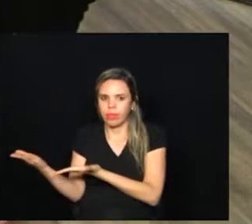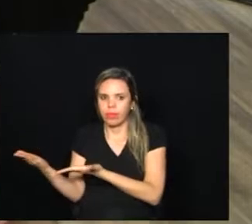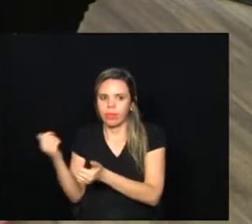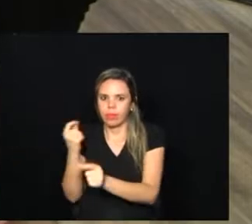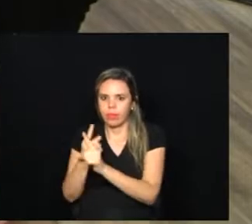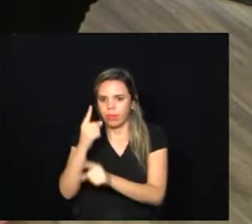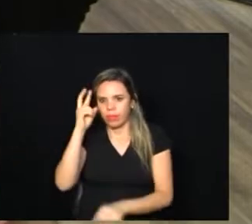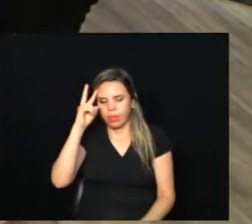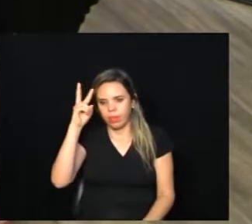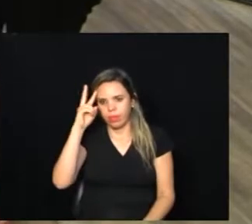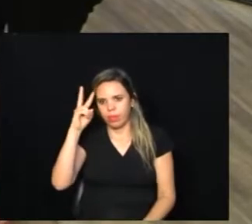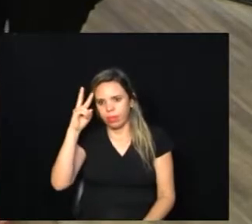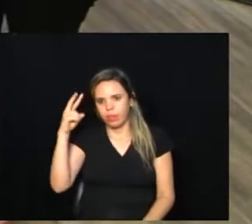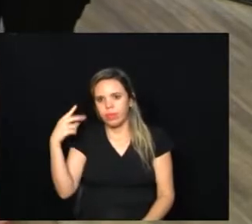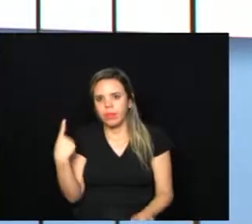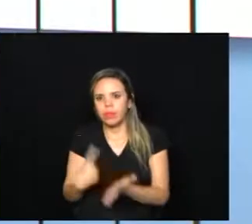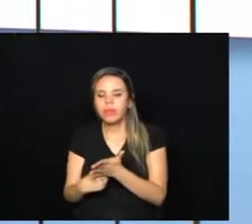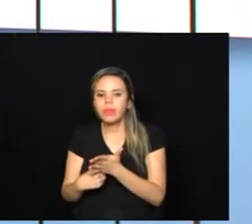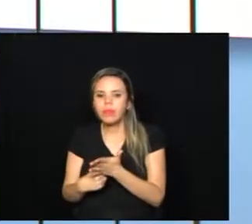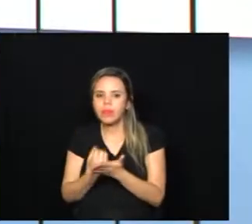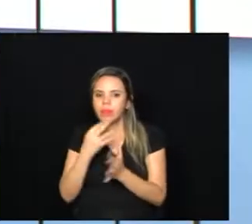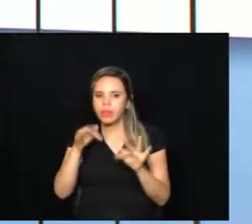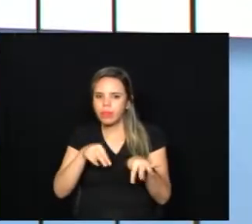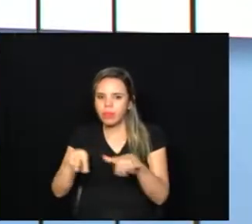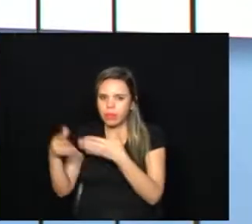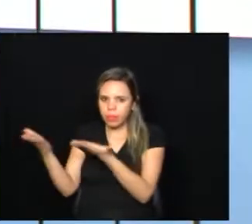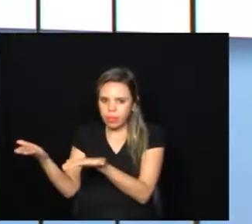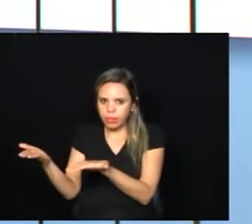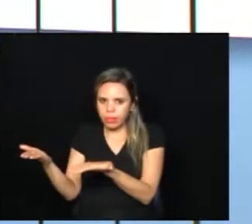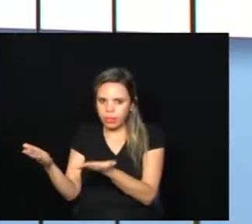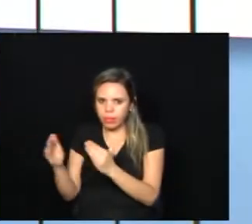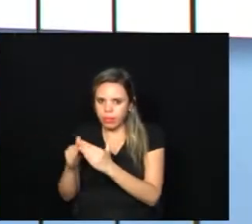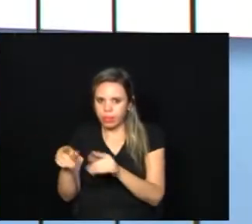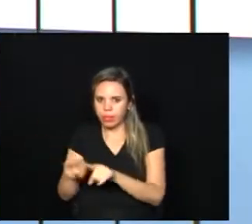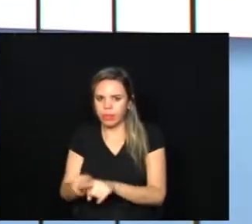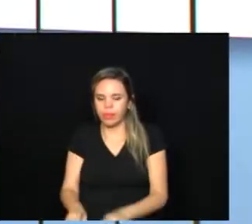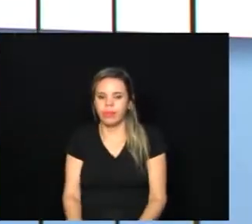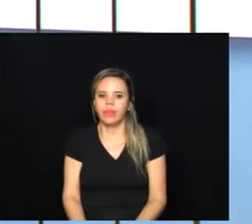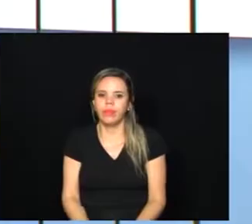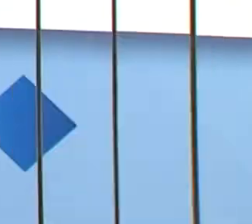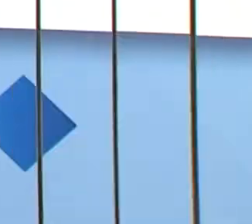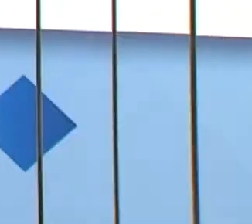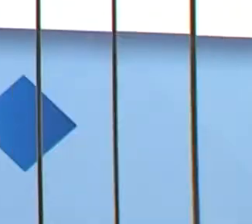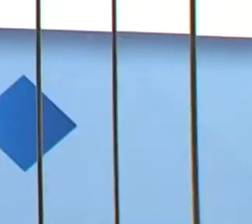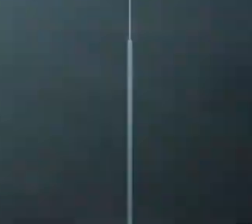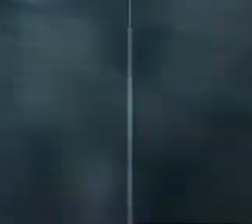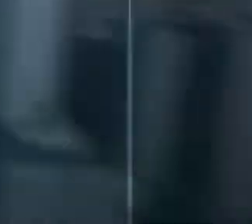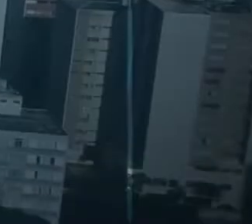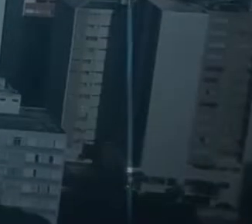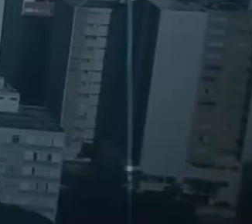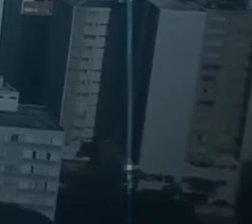até segunda-feira. Até segunda-feira e um bom fim de semana para você de casa também.